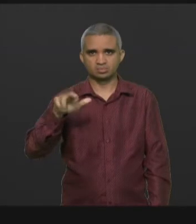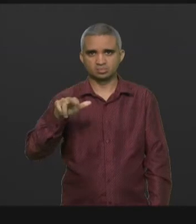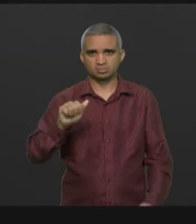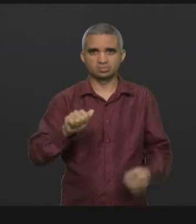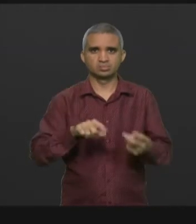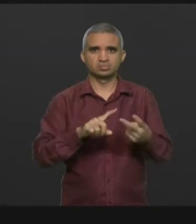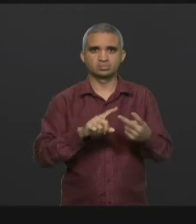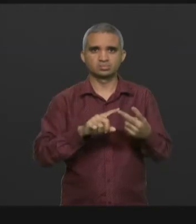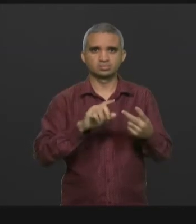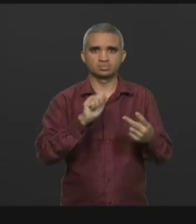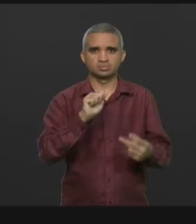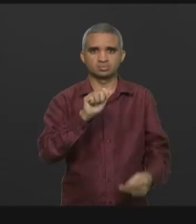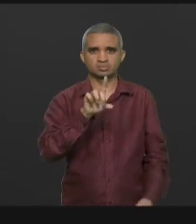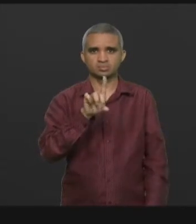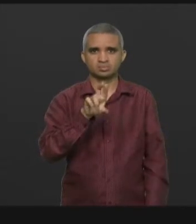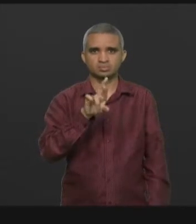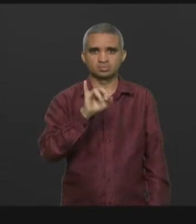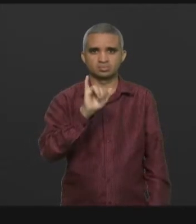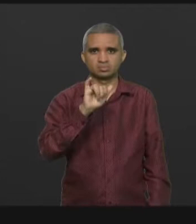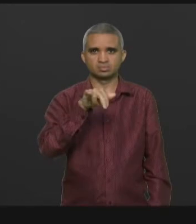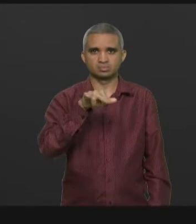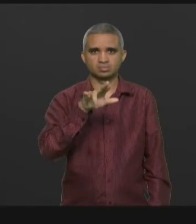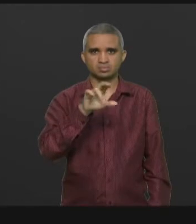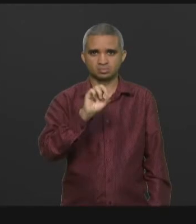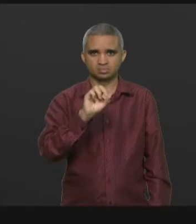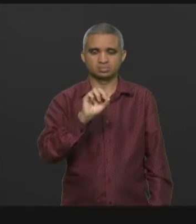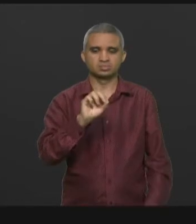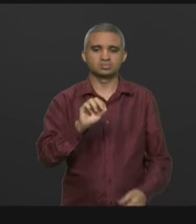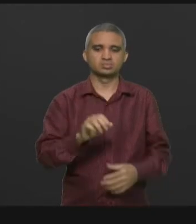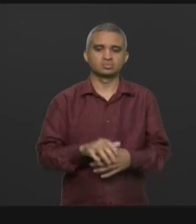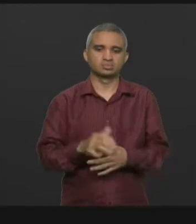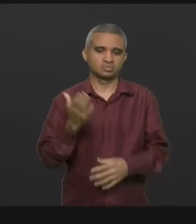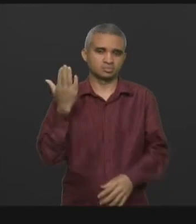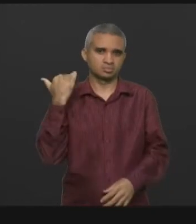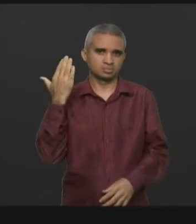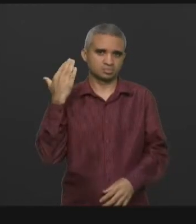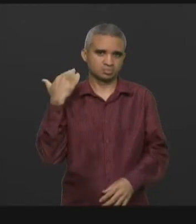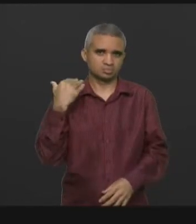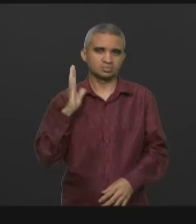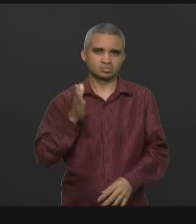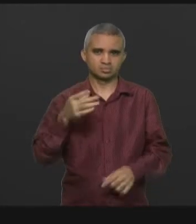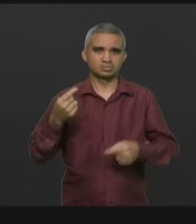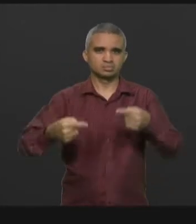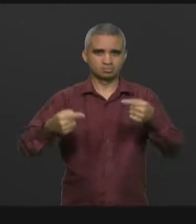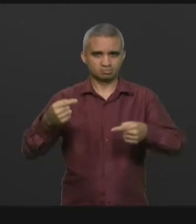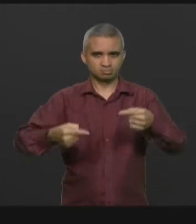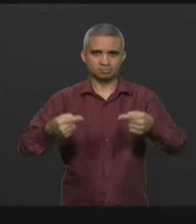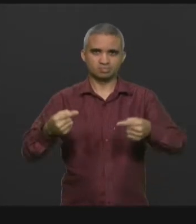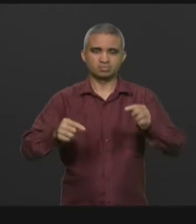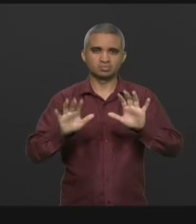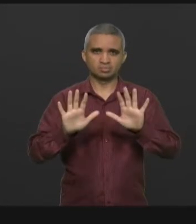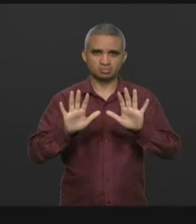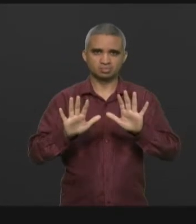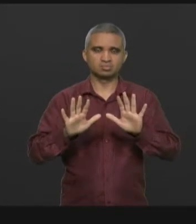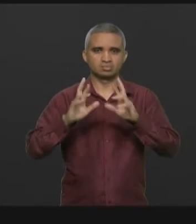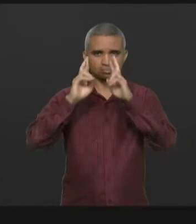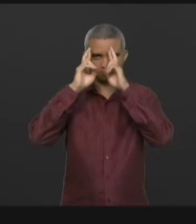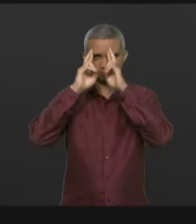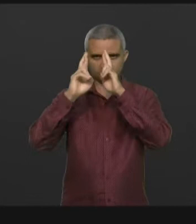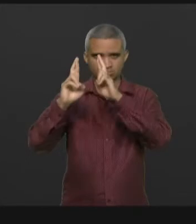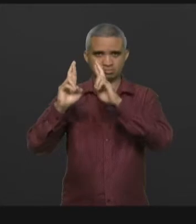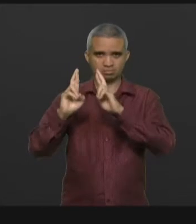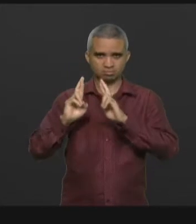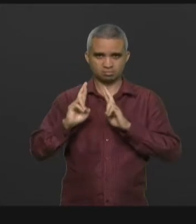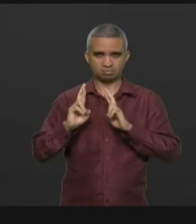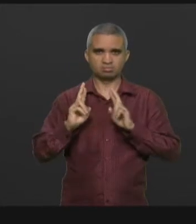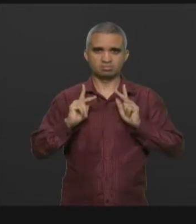Adriano. O deputado Adriano, que nós já tivemos alguns embates aqui na Assembleia, mas sempre com muito respeito, eu tenho um carinho por